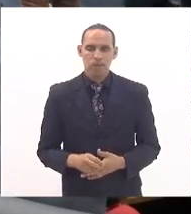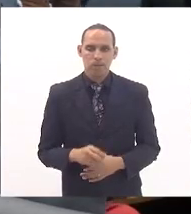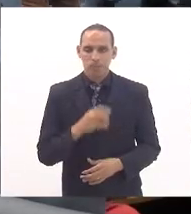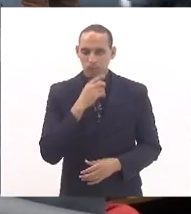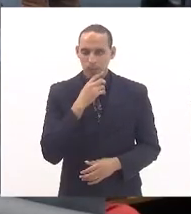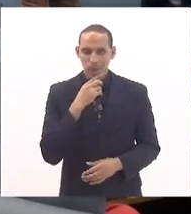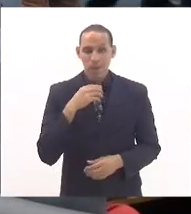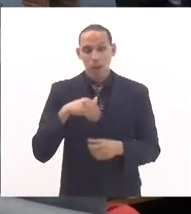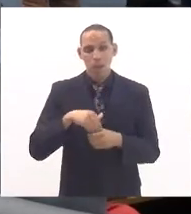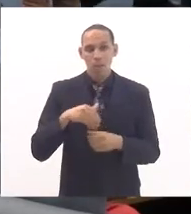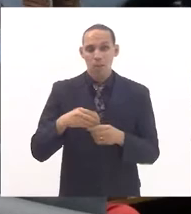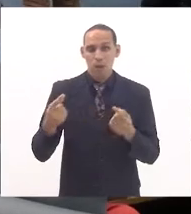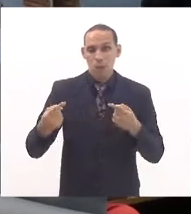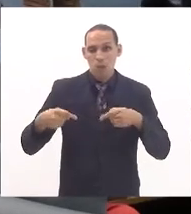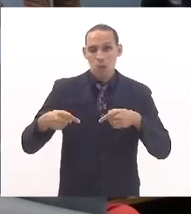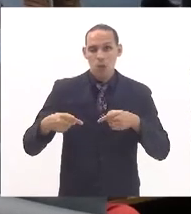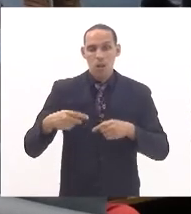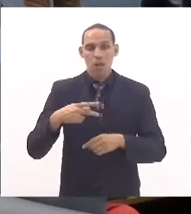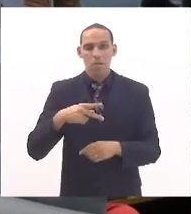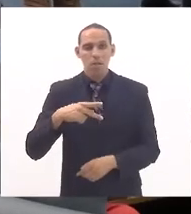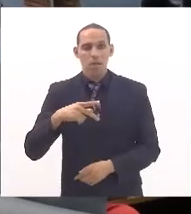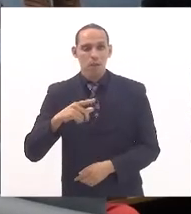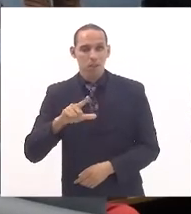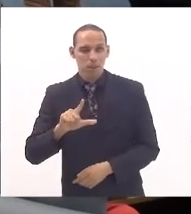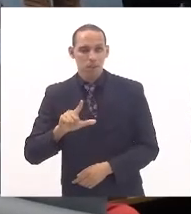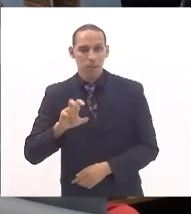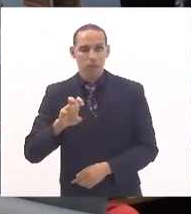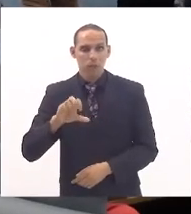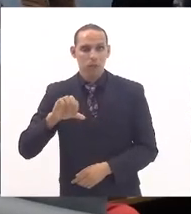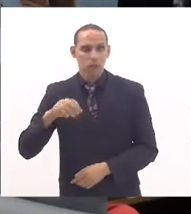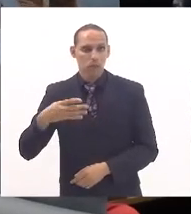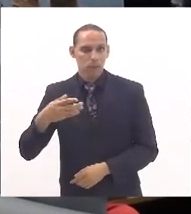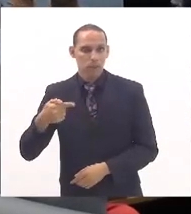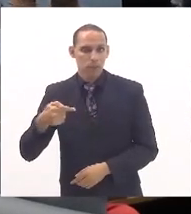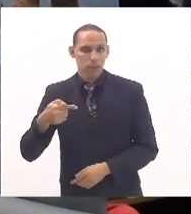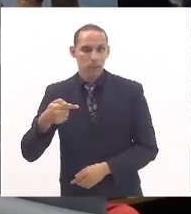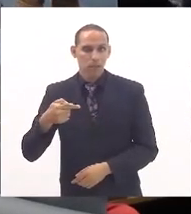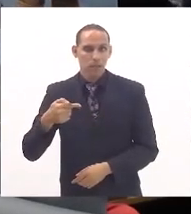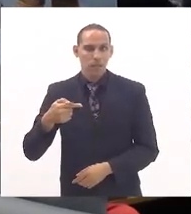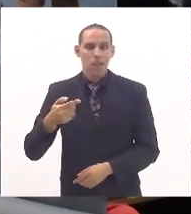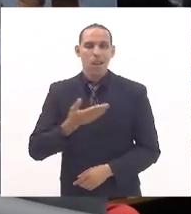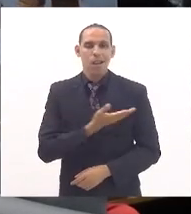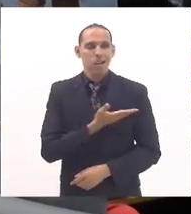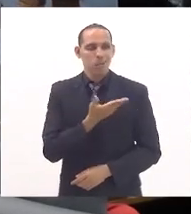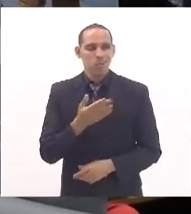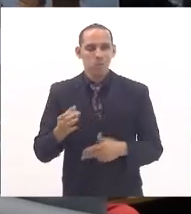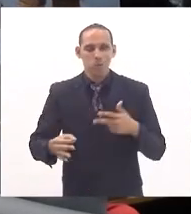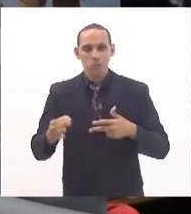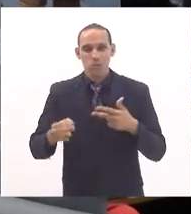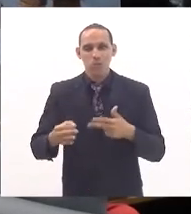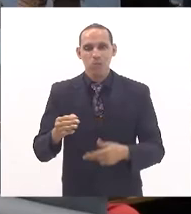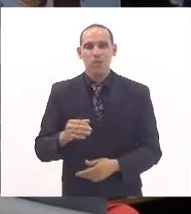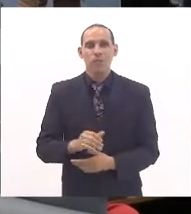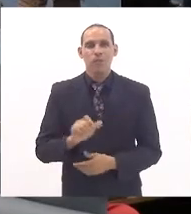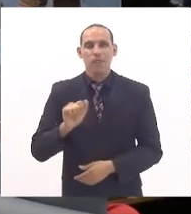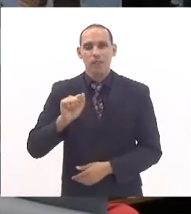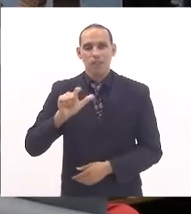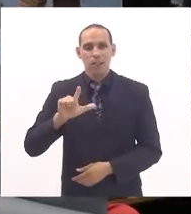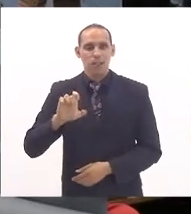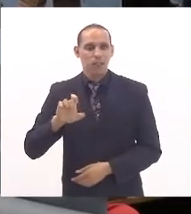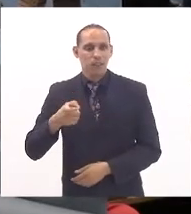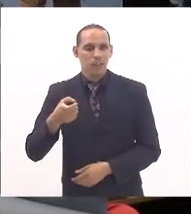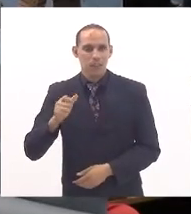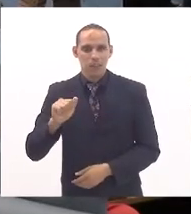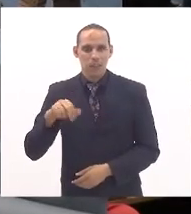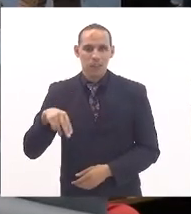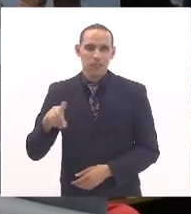Consignar voto contrário ao projeto 5947 do amigo do judiciário Alexandre Freitas.